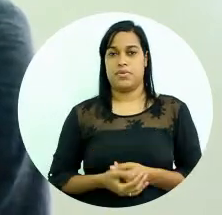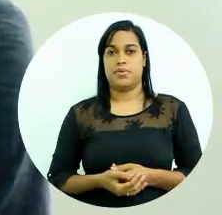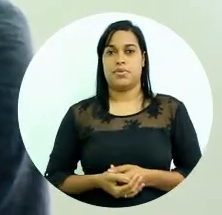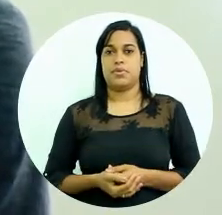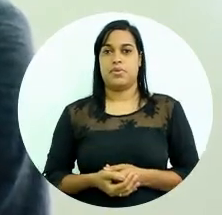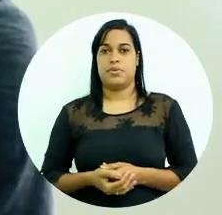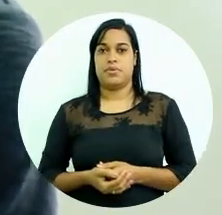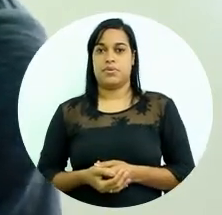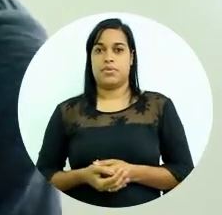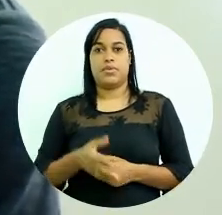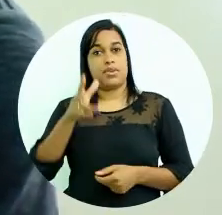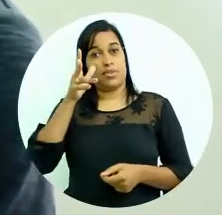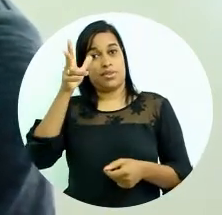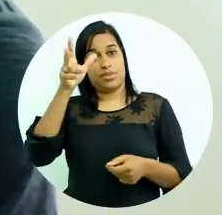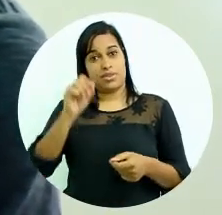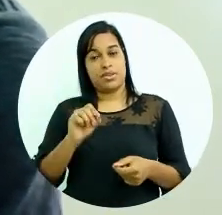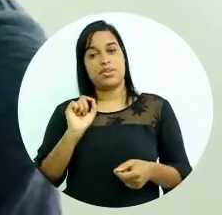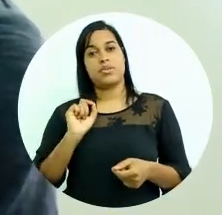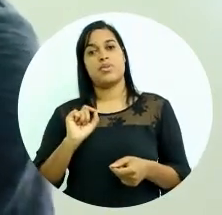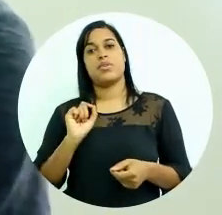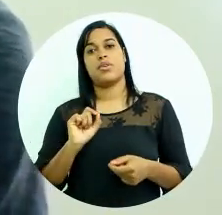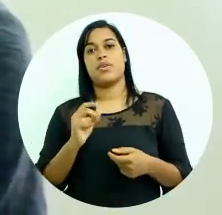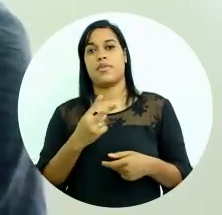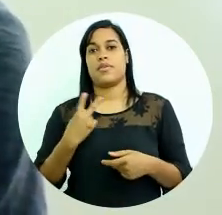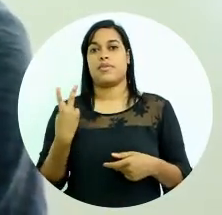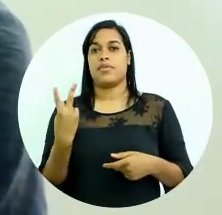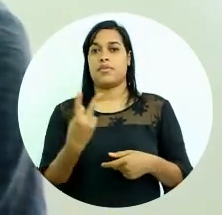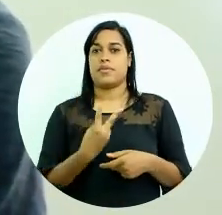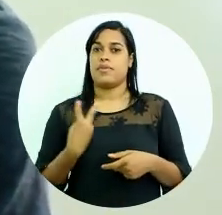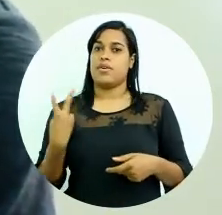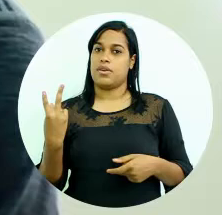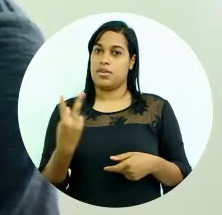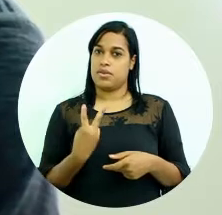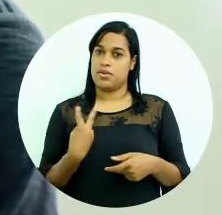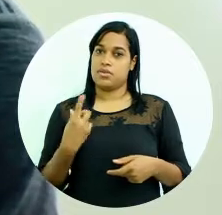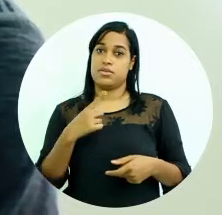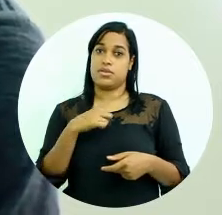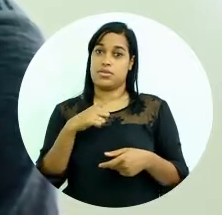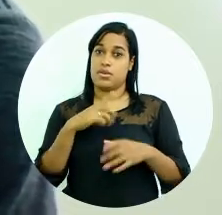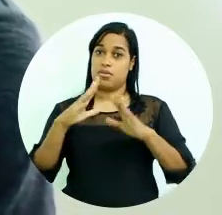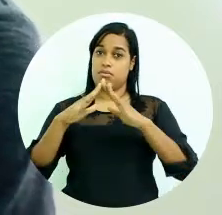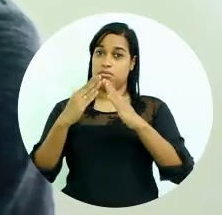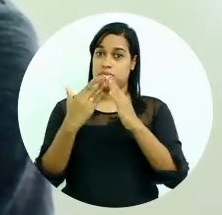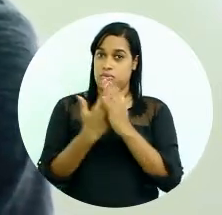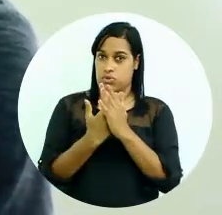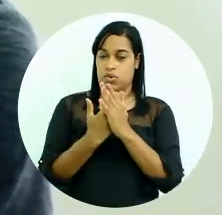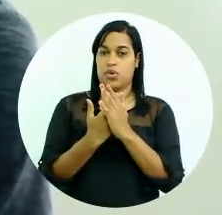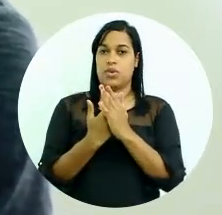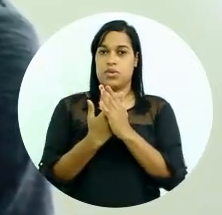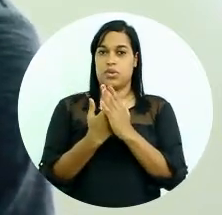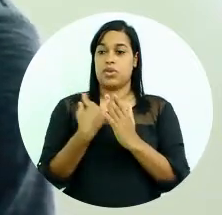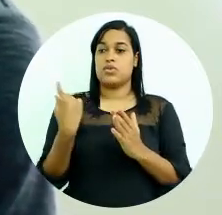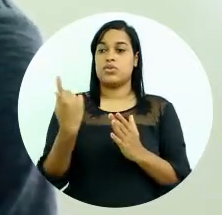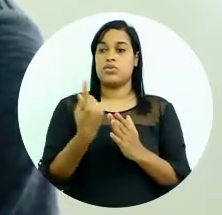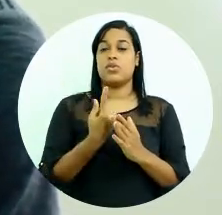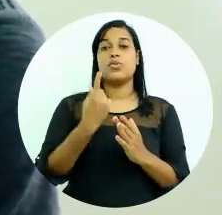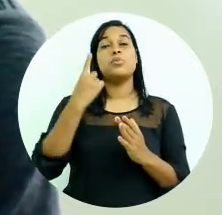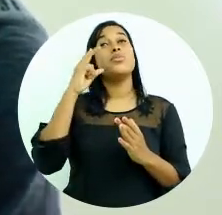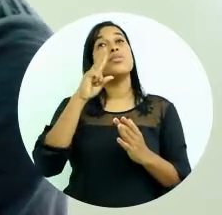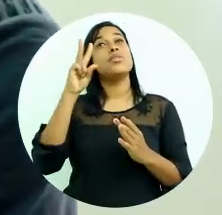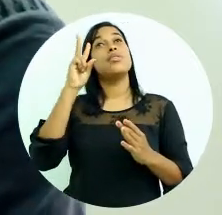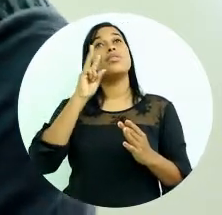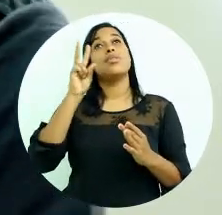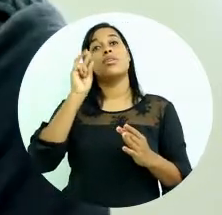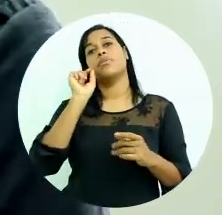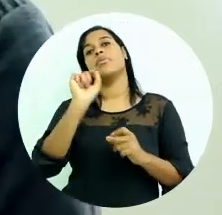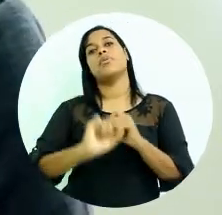trabalho quanto à ideia de valores ao ambiente escolar, nós vamos